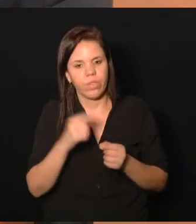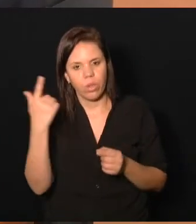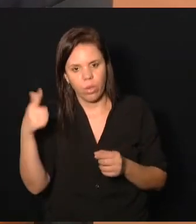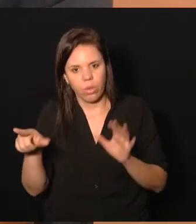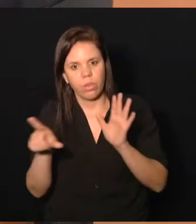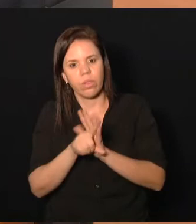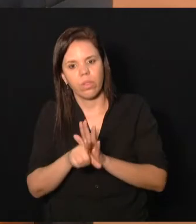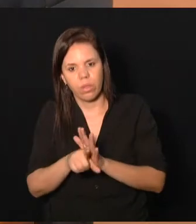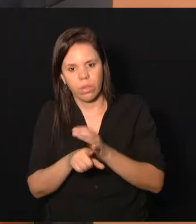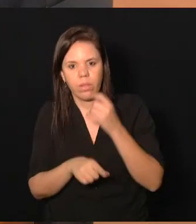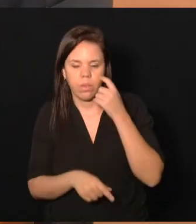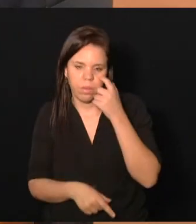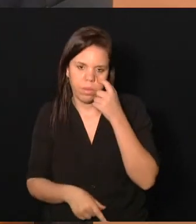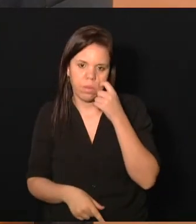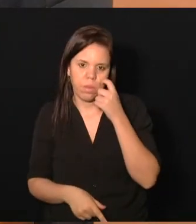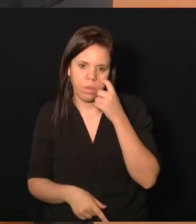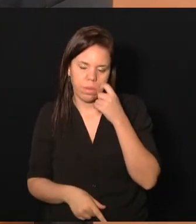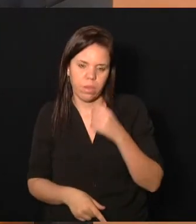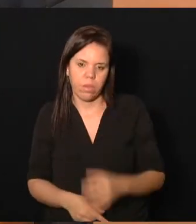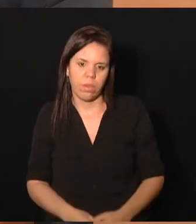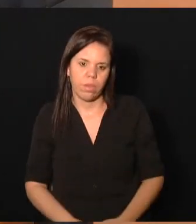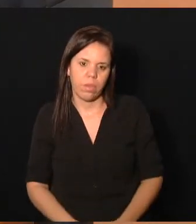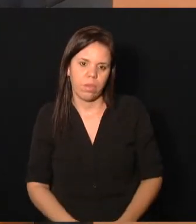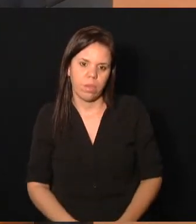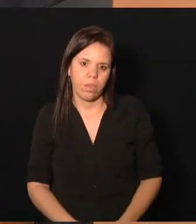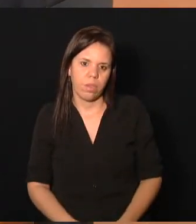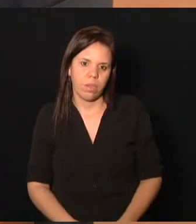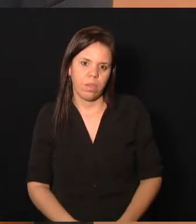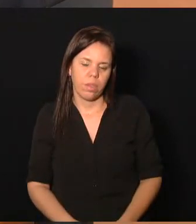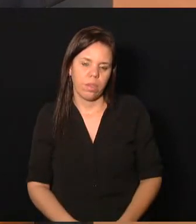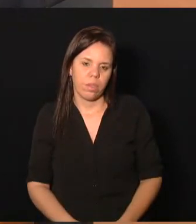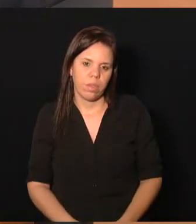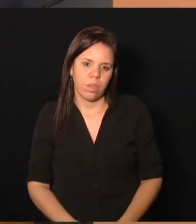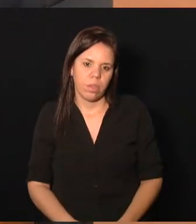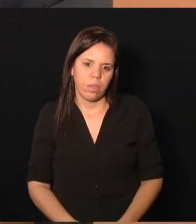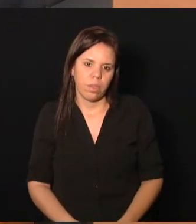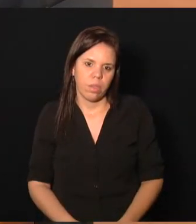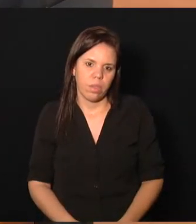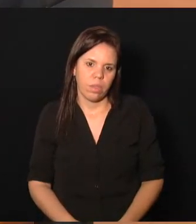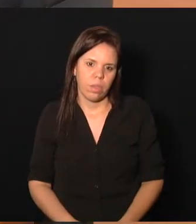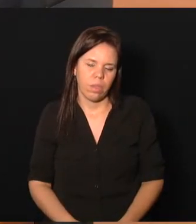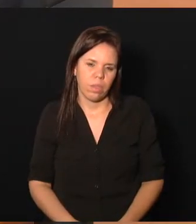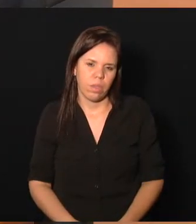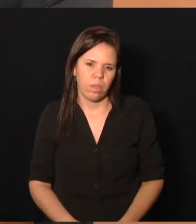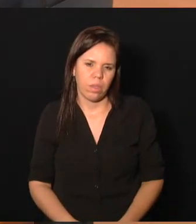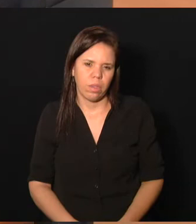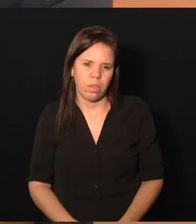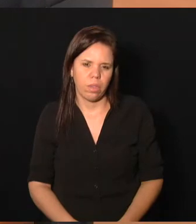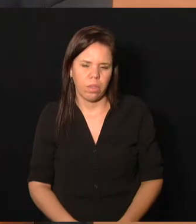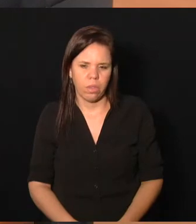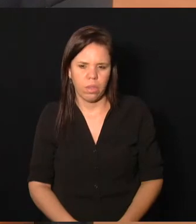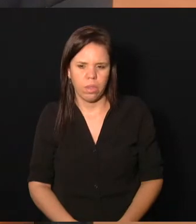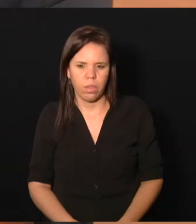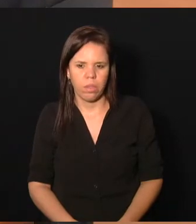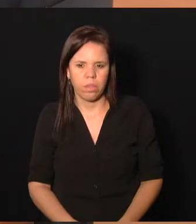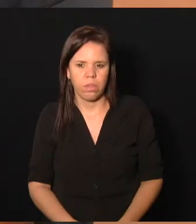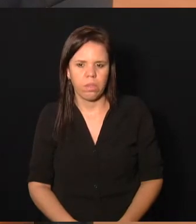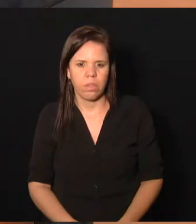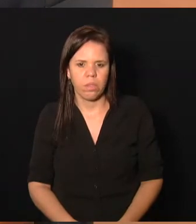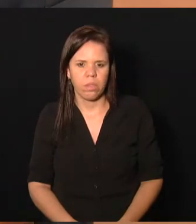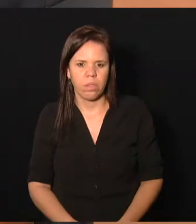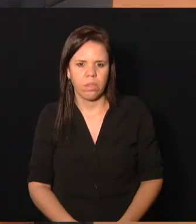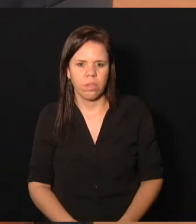lei. Isso, aí ela estava. Porque ali nos deu condições de fazer outra. E hoje